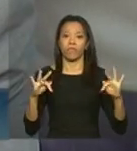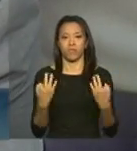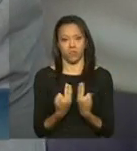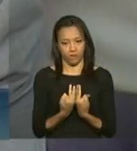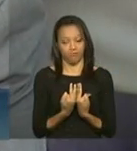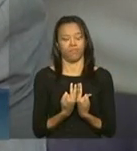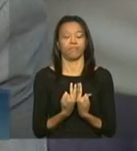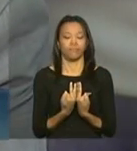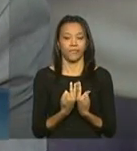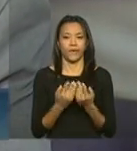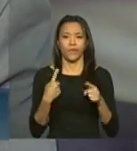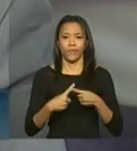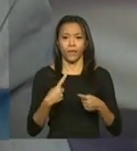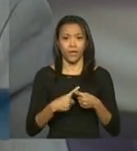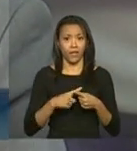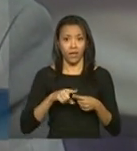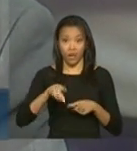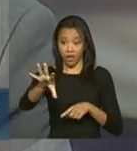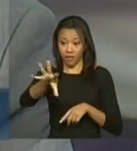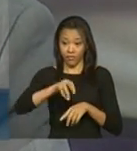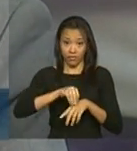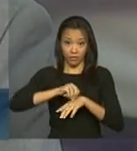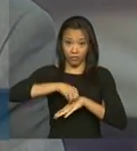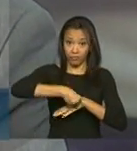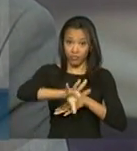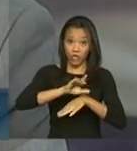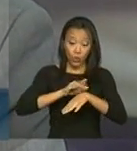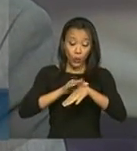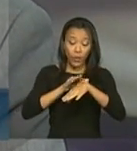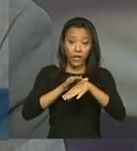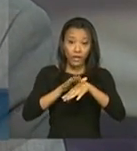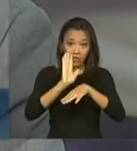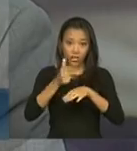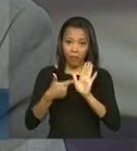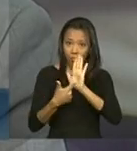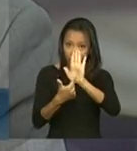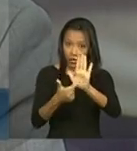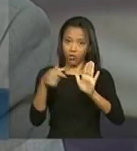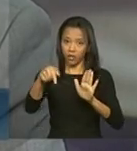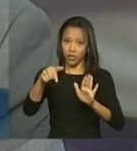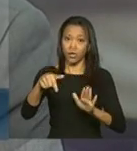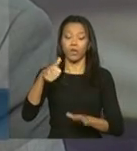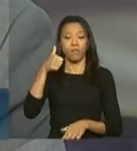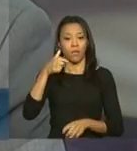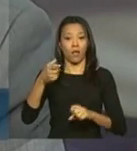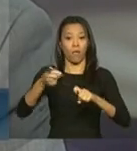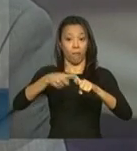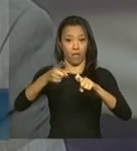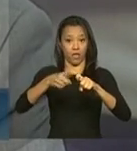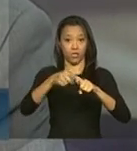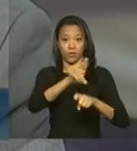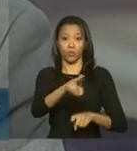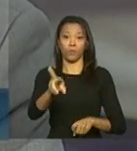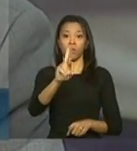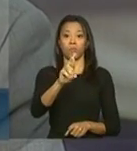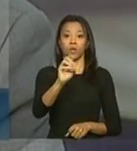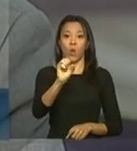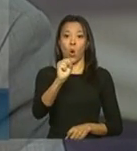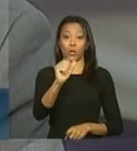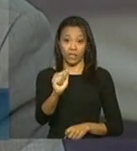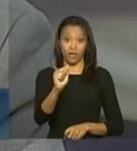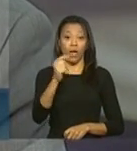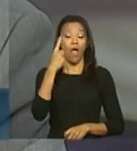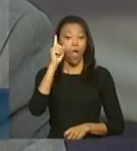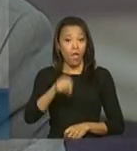os mecanismos de transmissão da doença que foram aqui apresentados pela doutora Rosa, é fundamental, a partir de um determinado